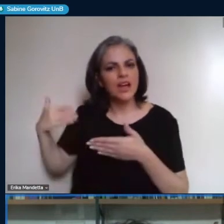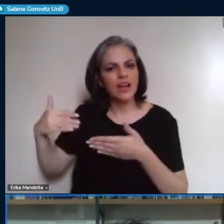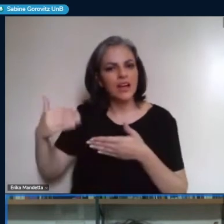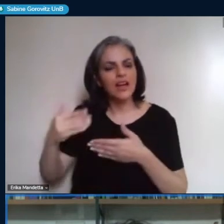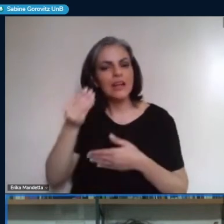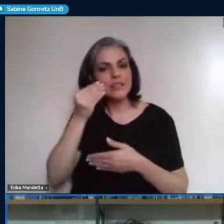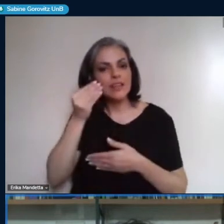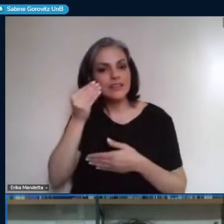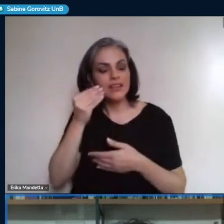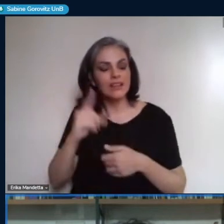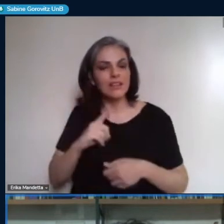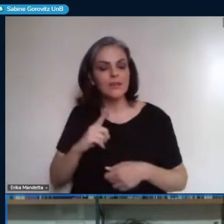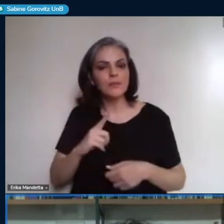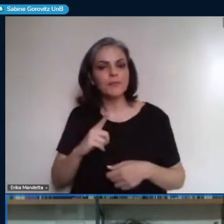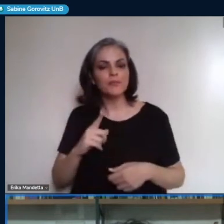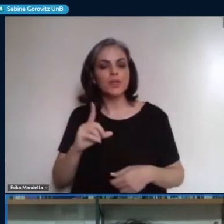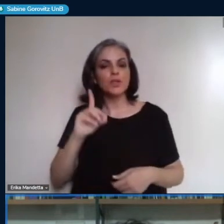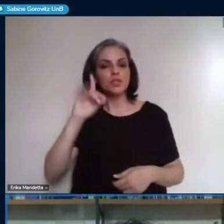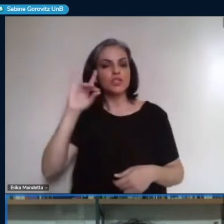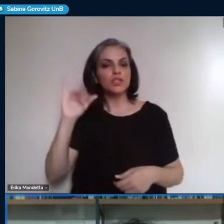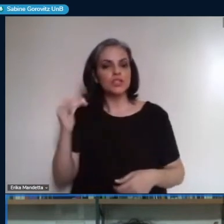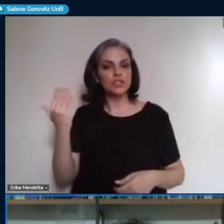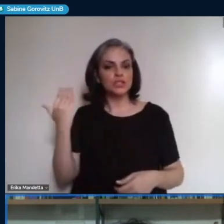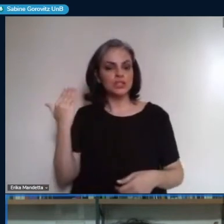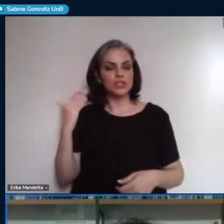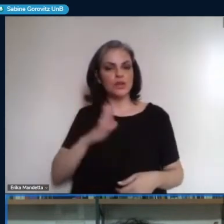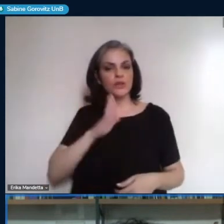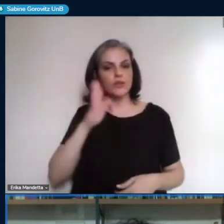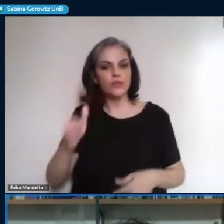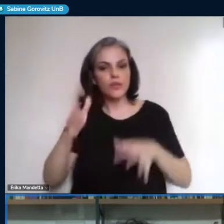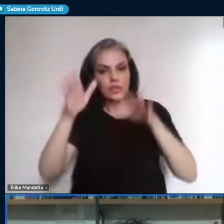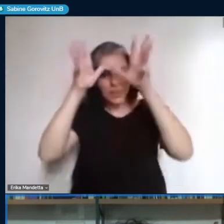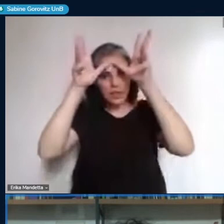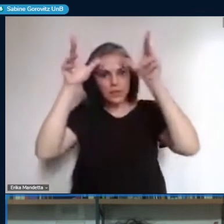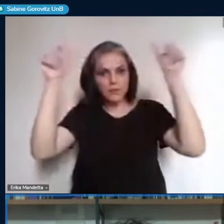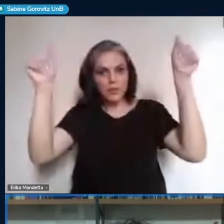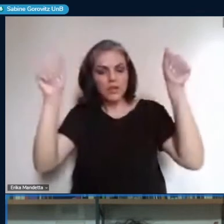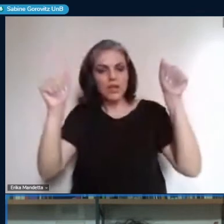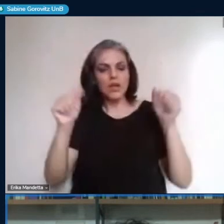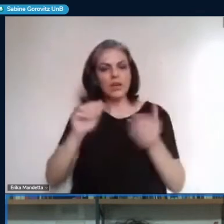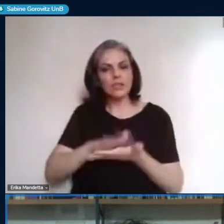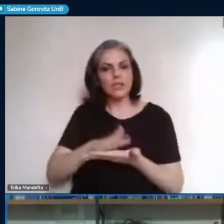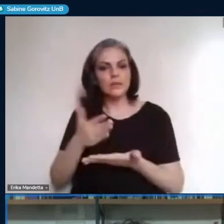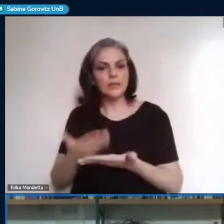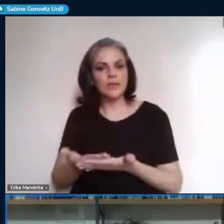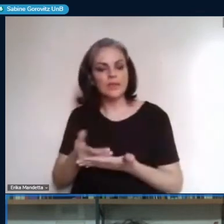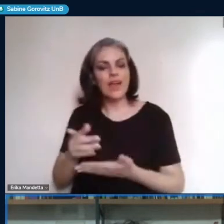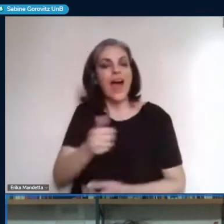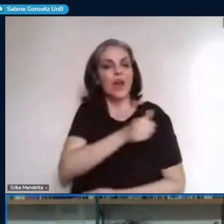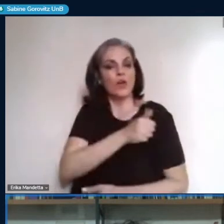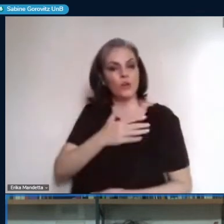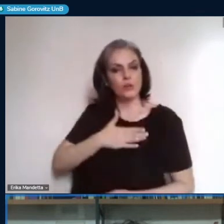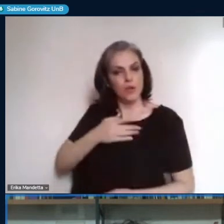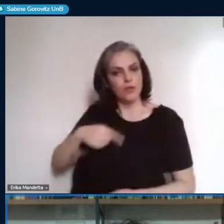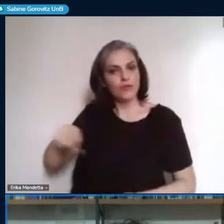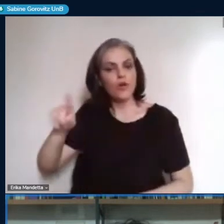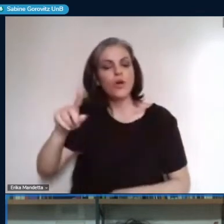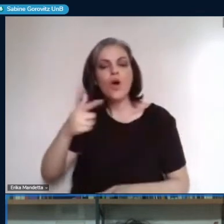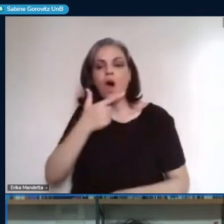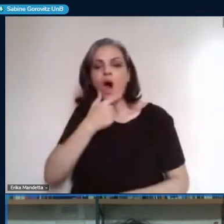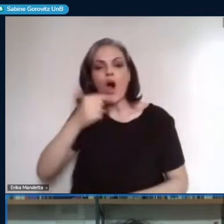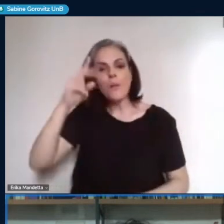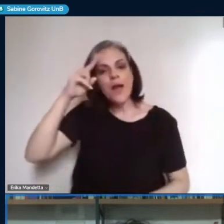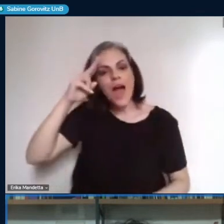interpretar uma audiência em tribunal, não, Silvana, de um haitiano que foi condenado para